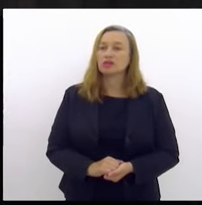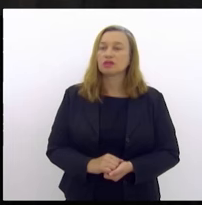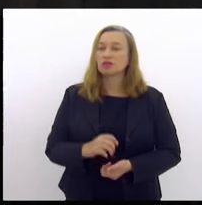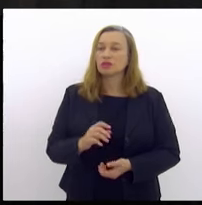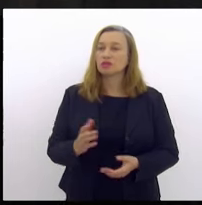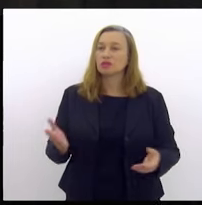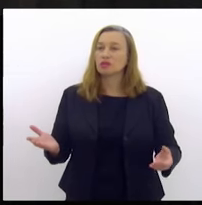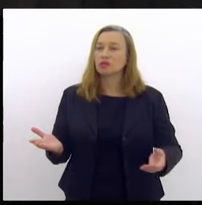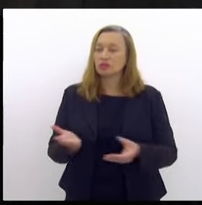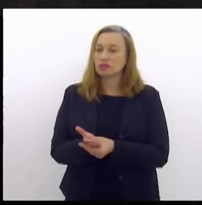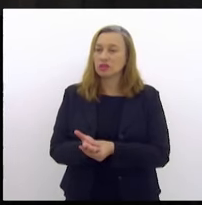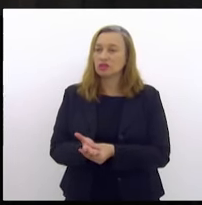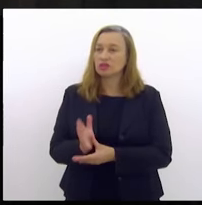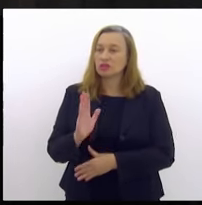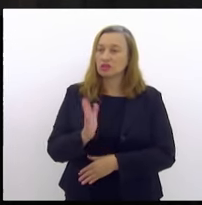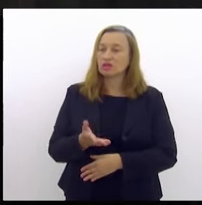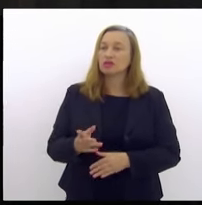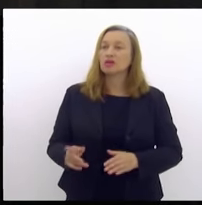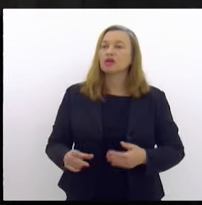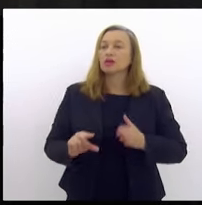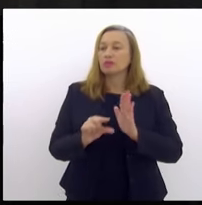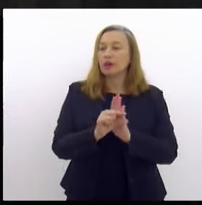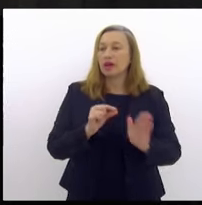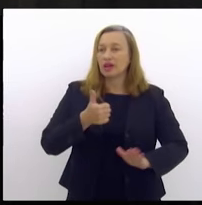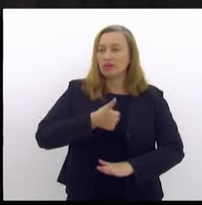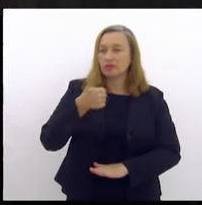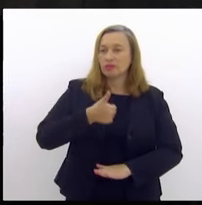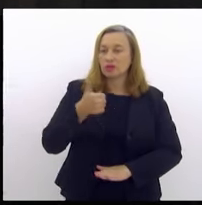julgada. Parágrafo 1º,